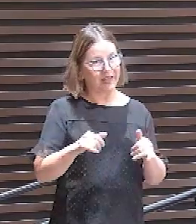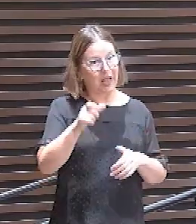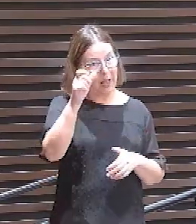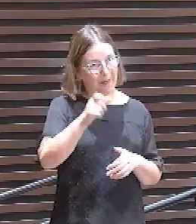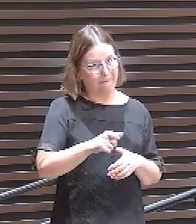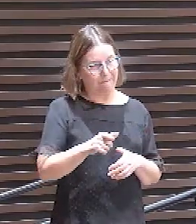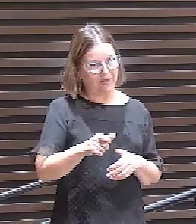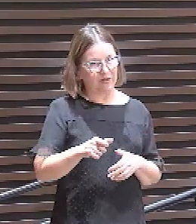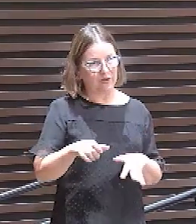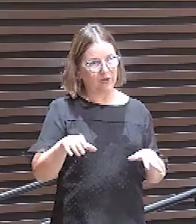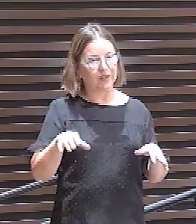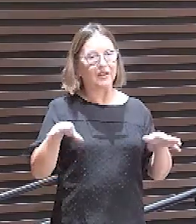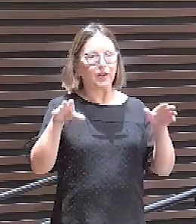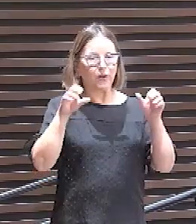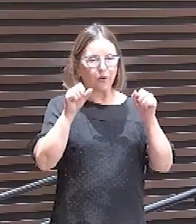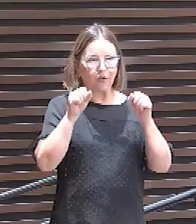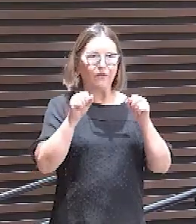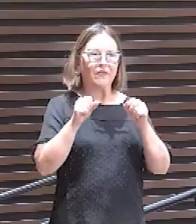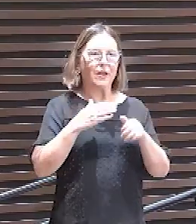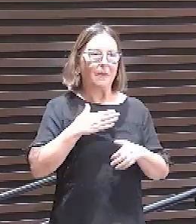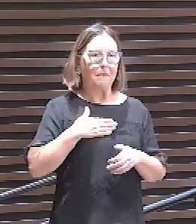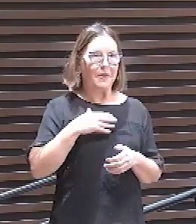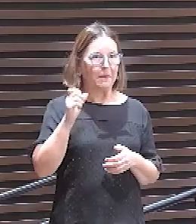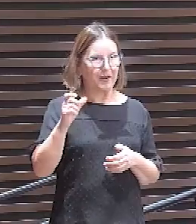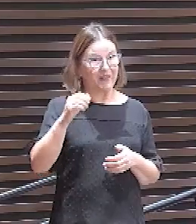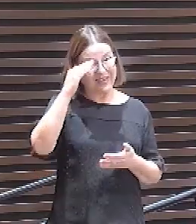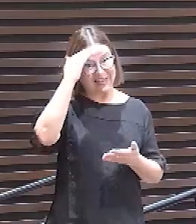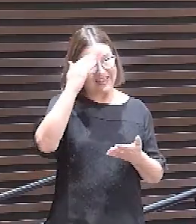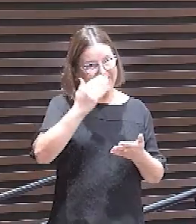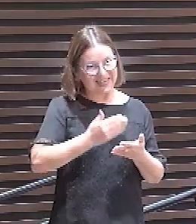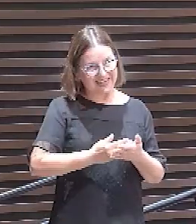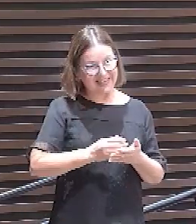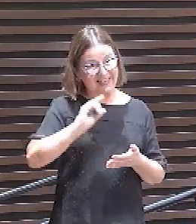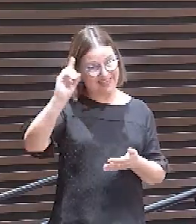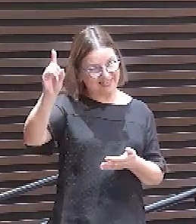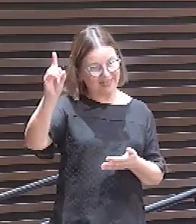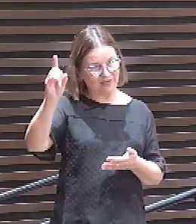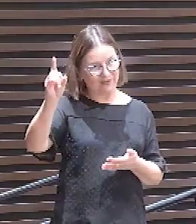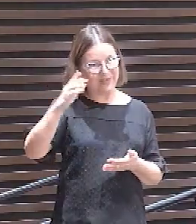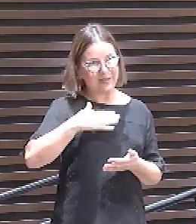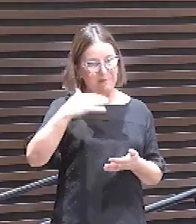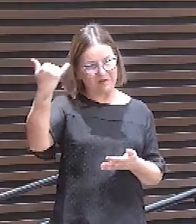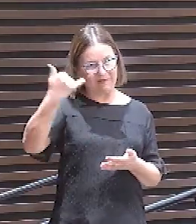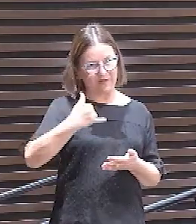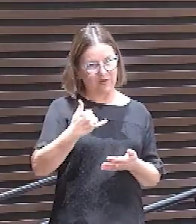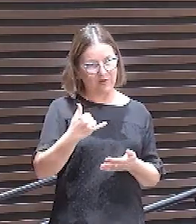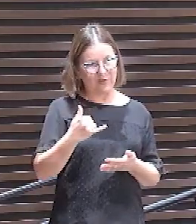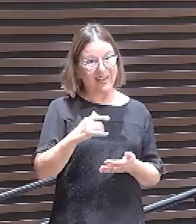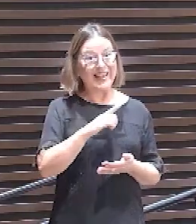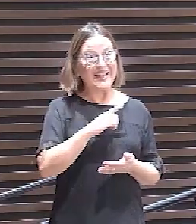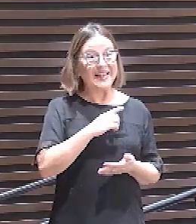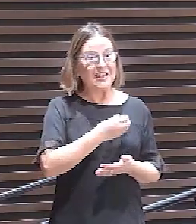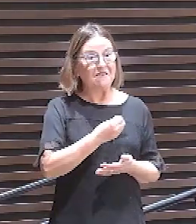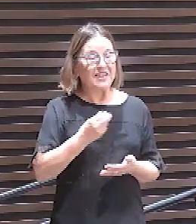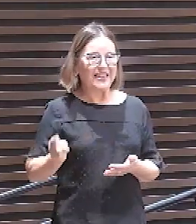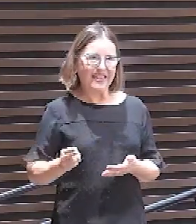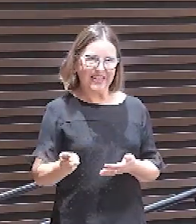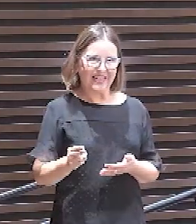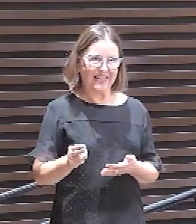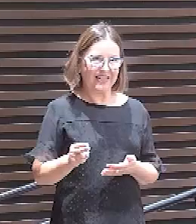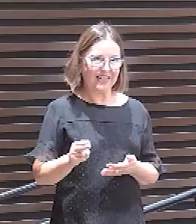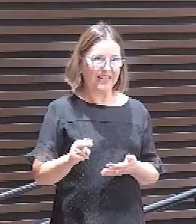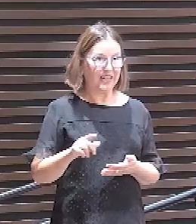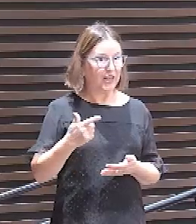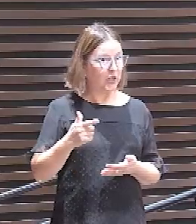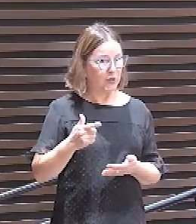palavra e crê naquele que me enviou, tem a vida eterna, não entra em juízo, e passou da morte para a vida.